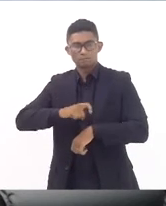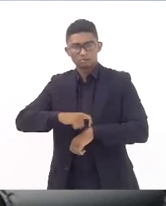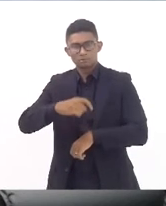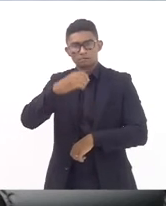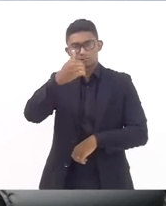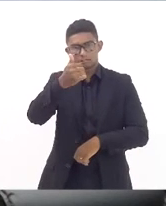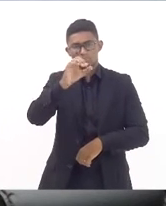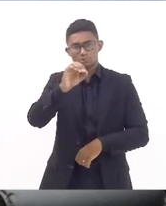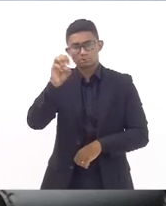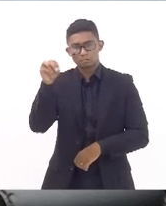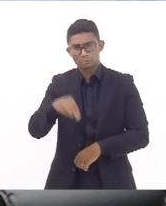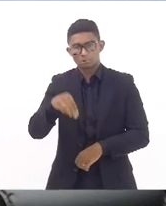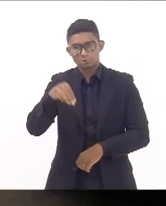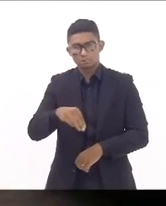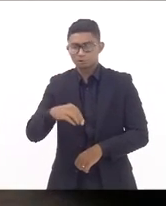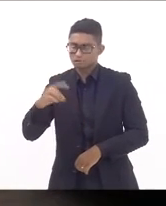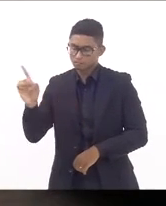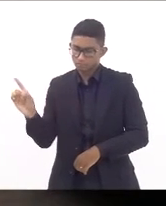tempo regimental.